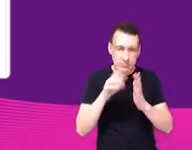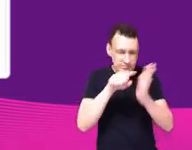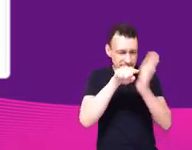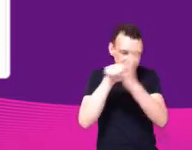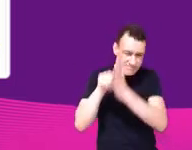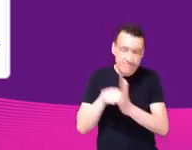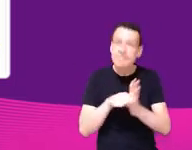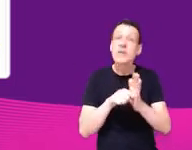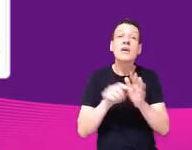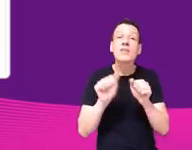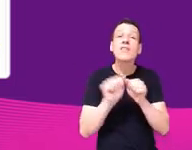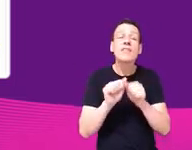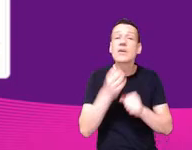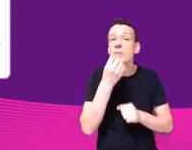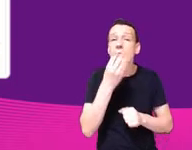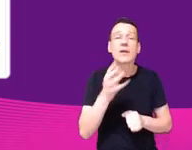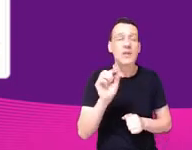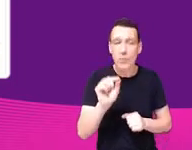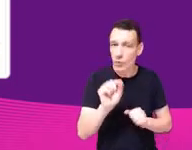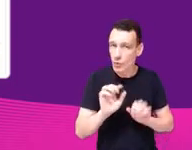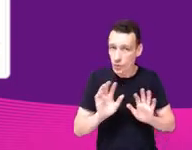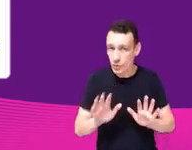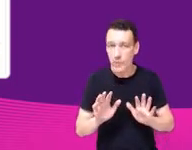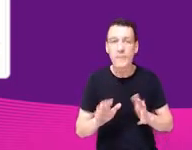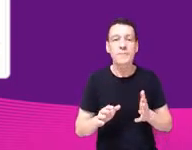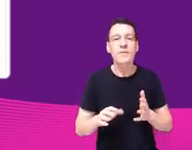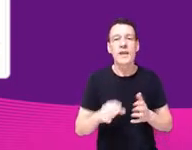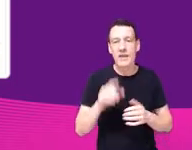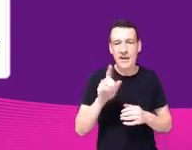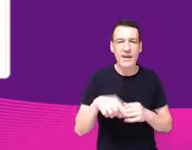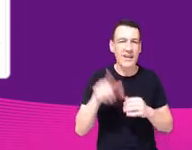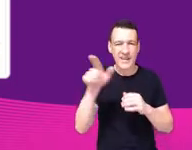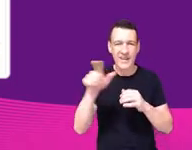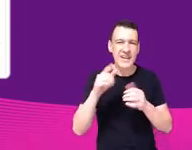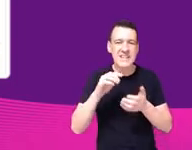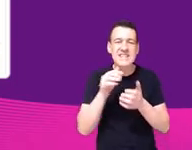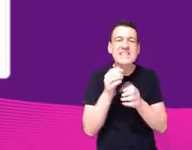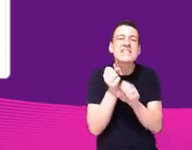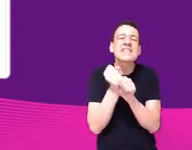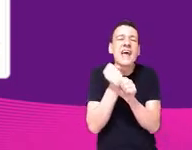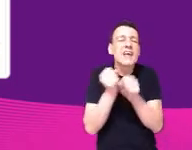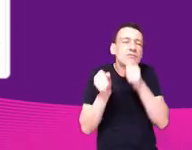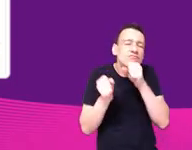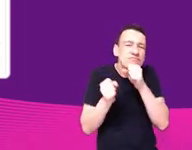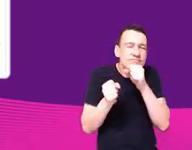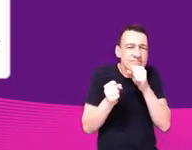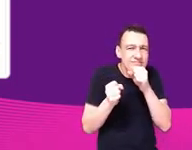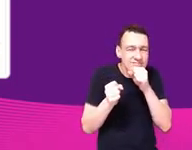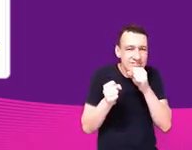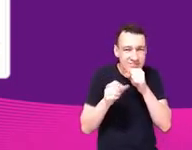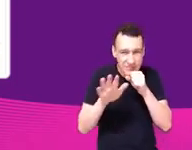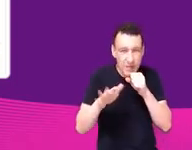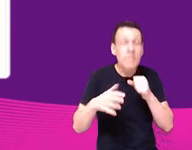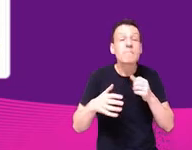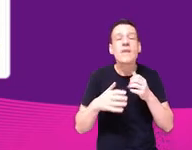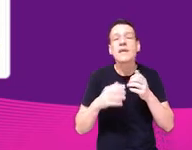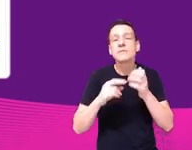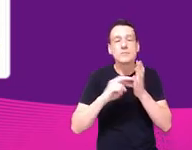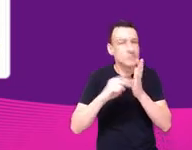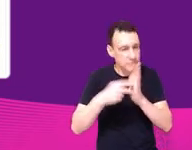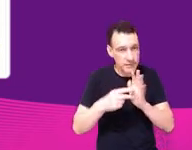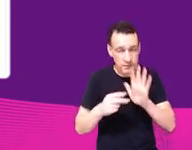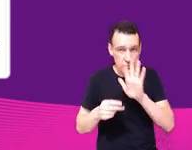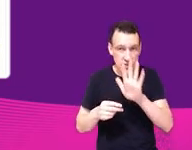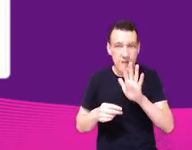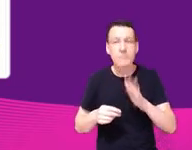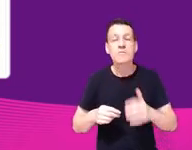iniciativas tenha sido esse Eurotransplante Senior Program, onde doadores idosos têm seus órgãos, seus rins alocados para